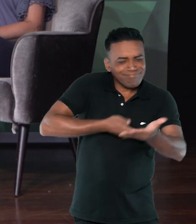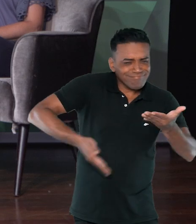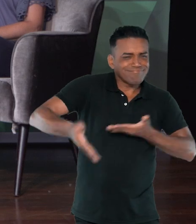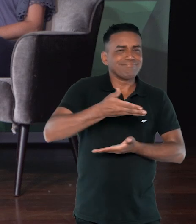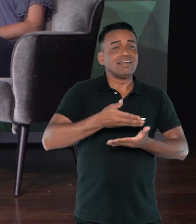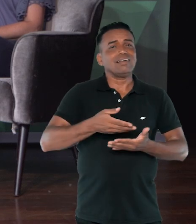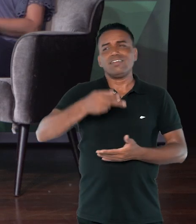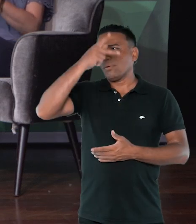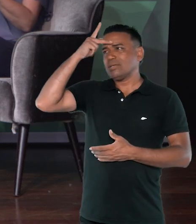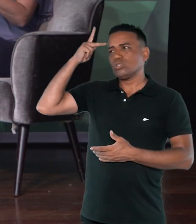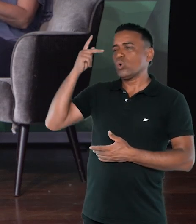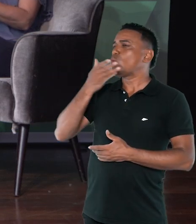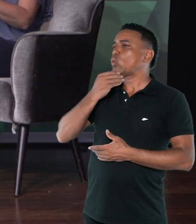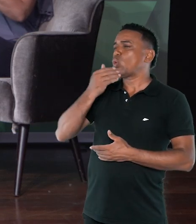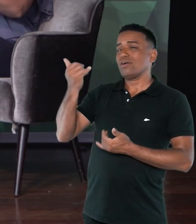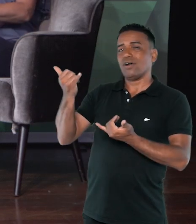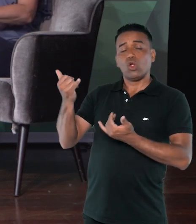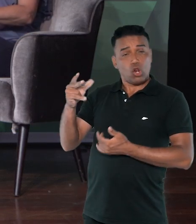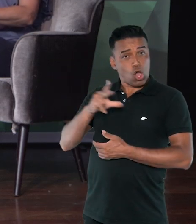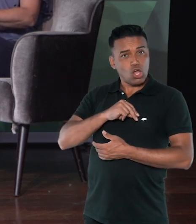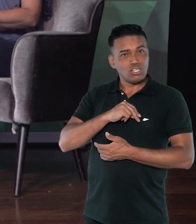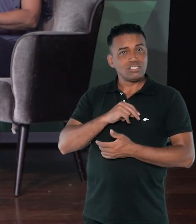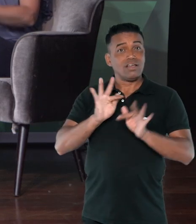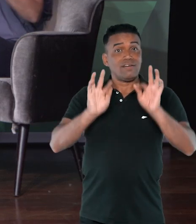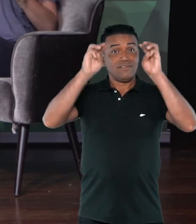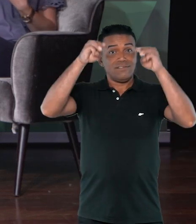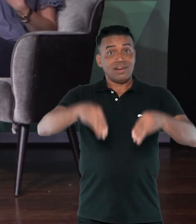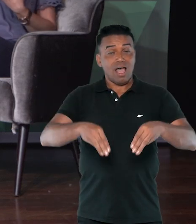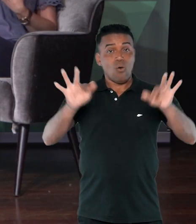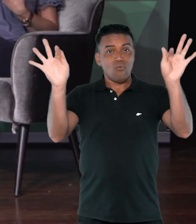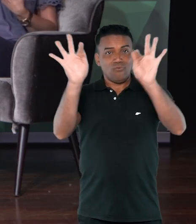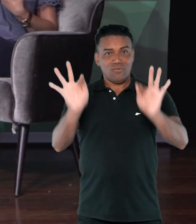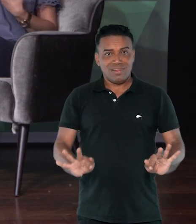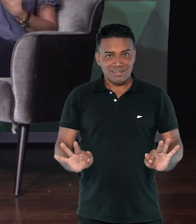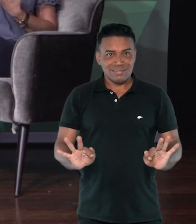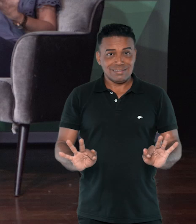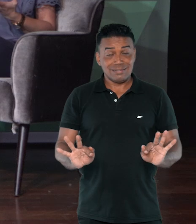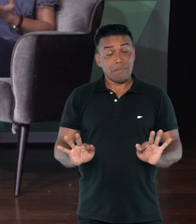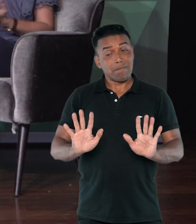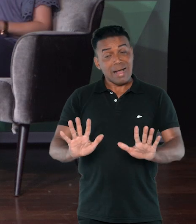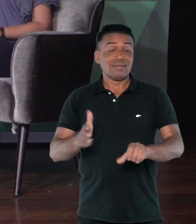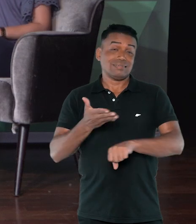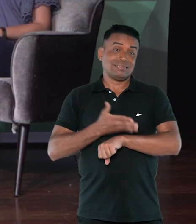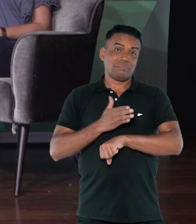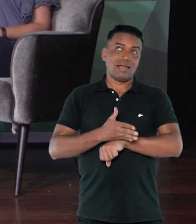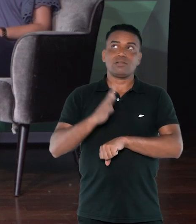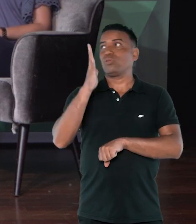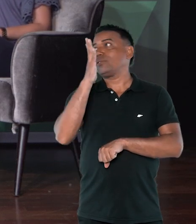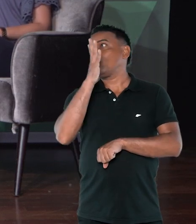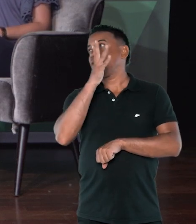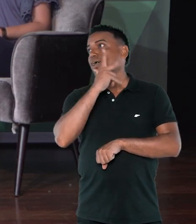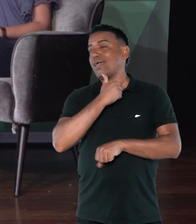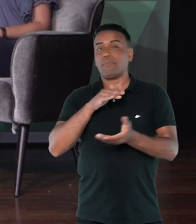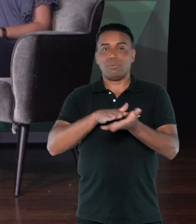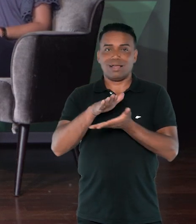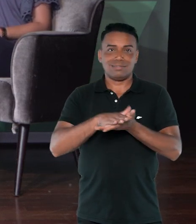na prática, né, porque eu demorei a publicar, eu já tinha escrito há mais tempo, e ele esteve comigo me dizendo,